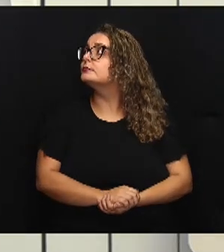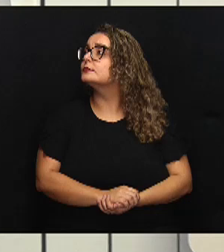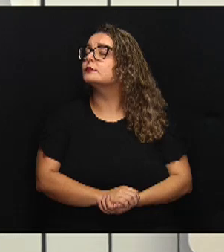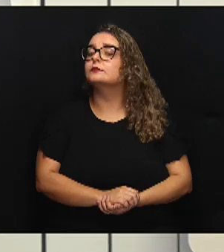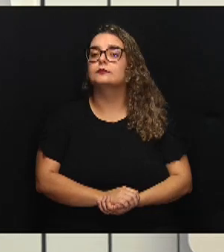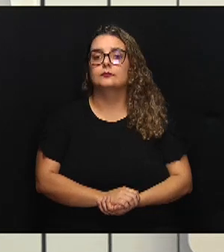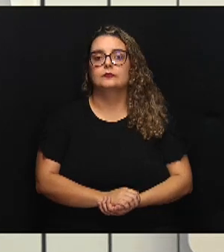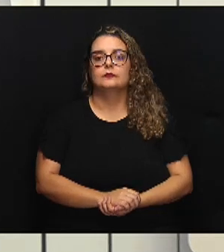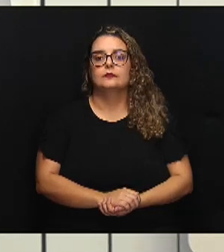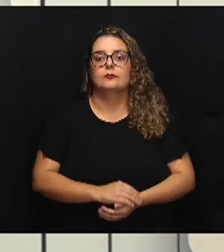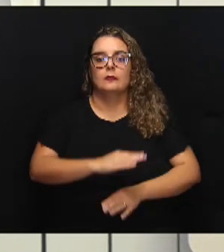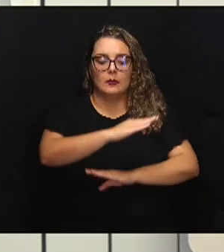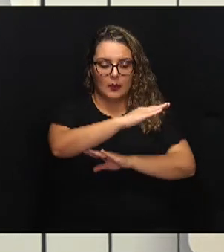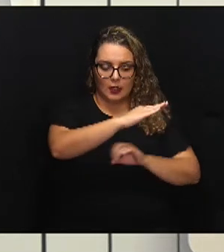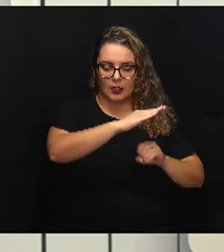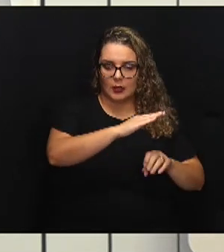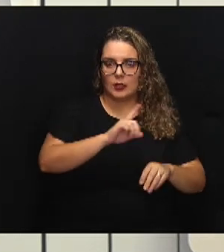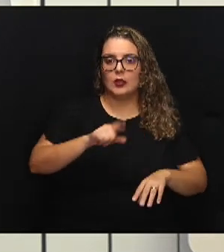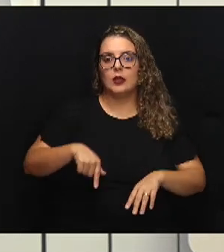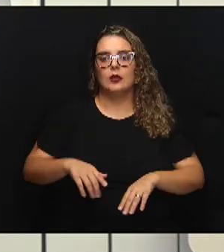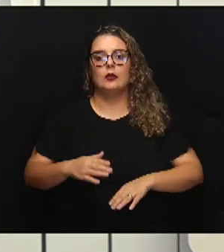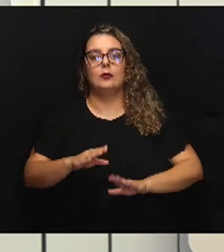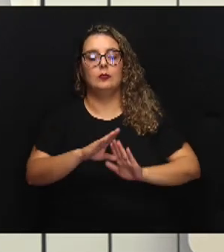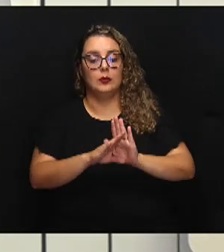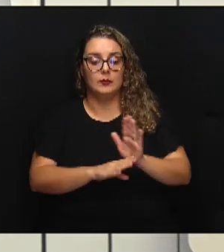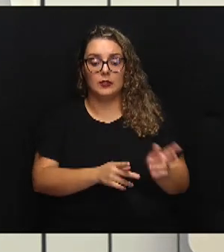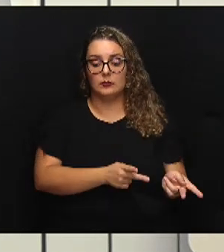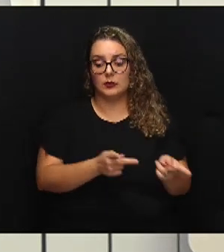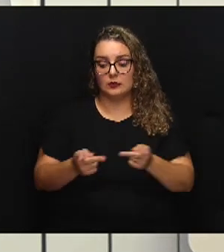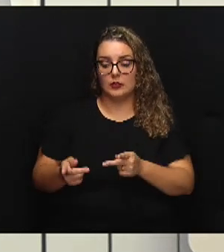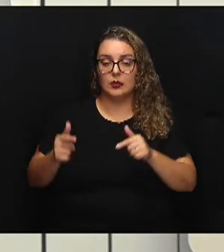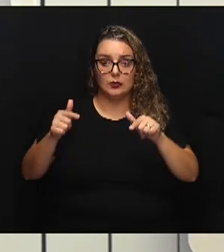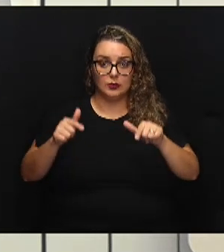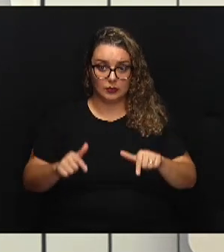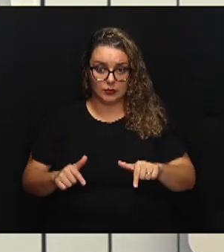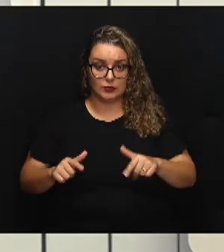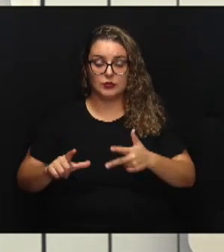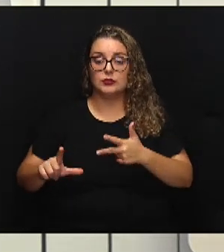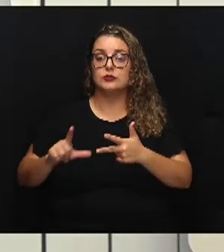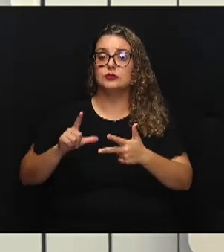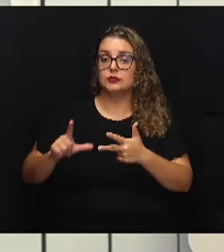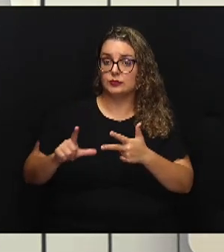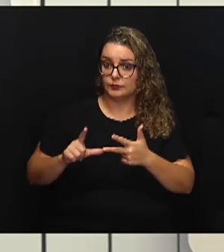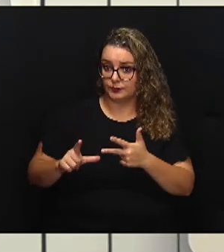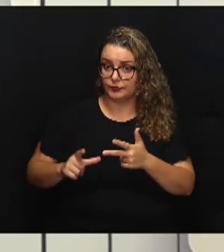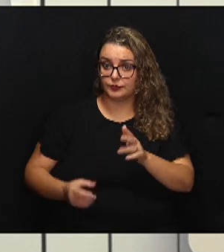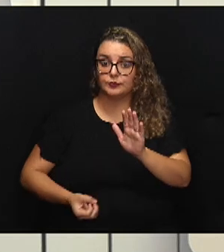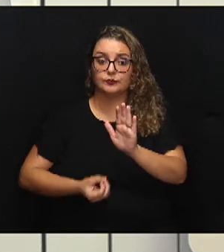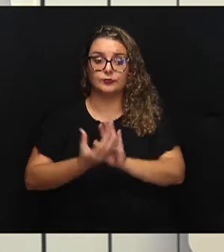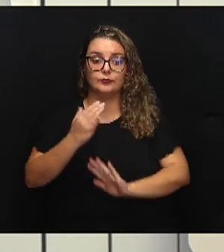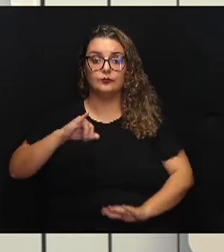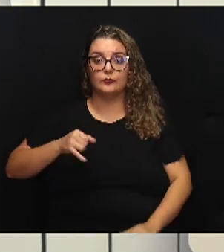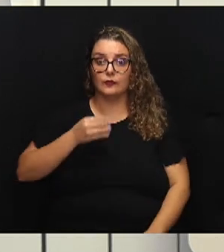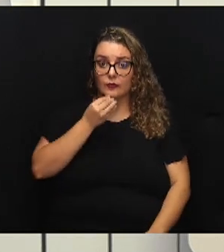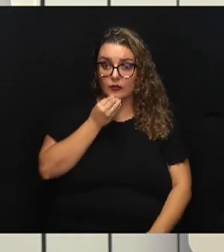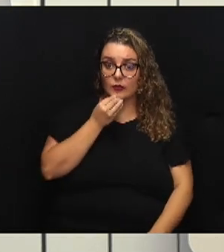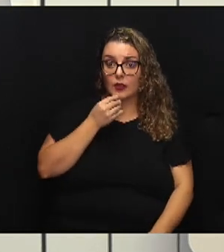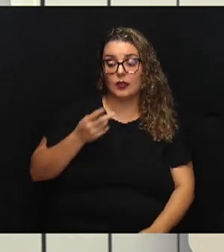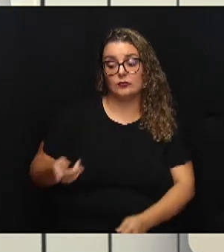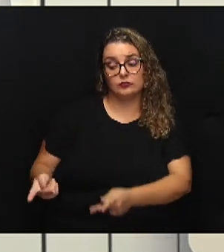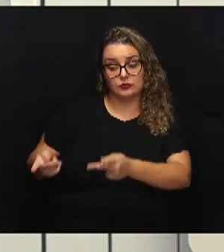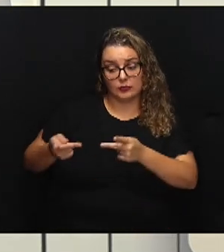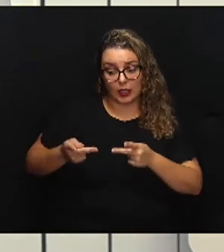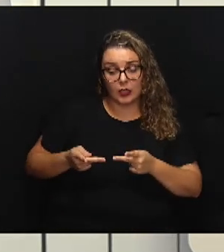O Câmara Educa é um programa de visita ao ambiente legislativo que cria a oportunidade dos